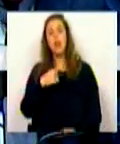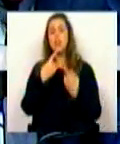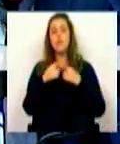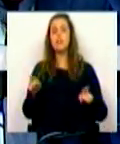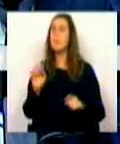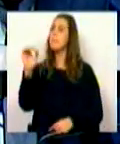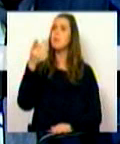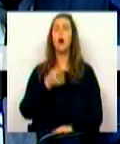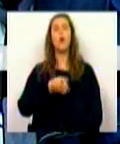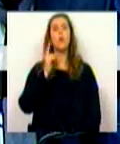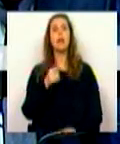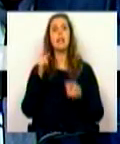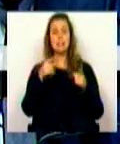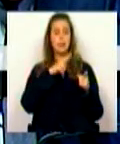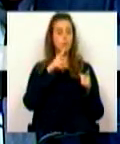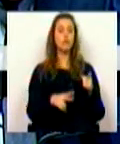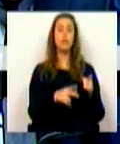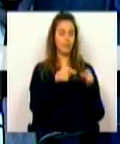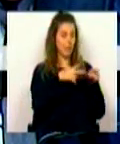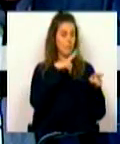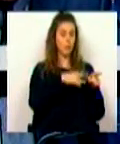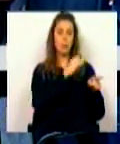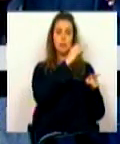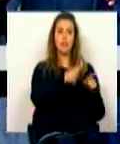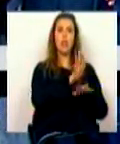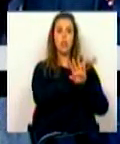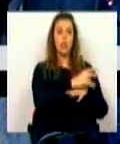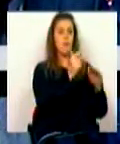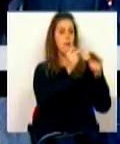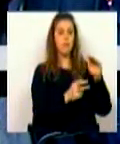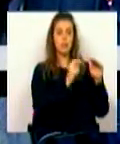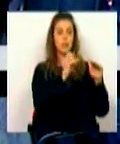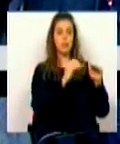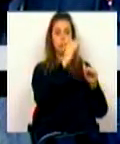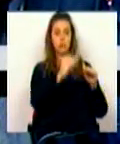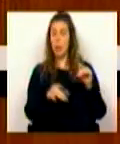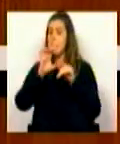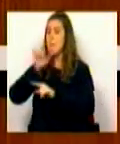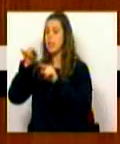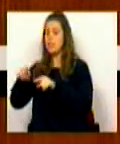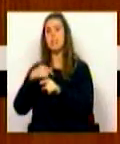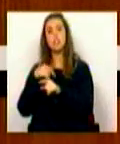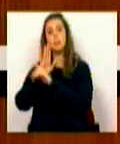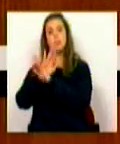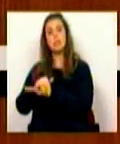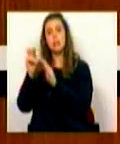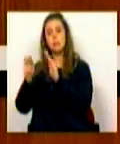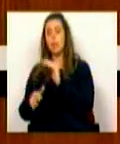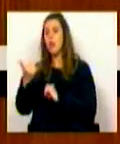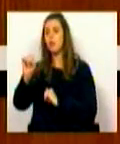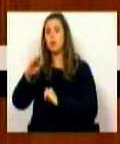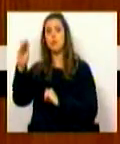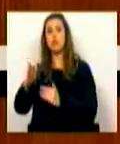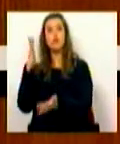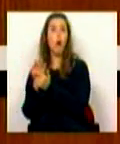diferença é esta, é que em Portugal a taxa de desemprego diminuiu 30% e nesses países a taxa de desemprego diminuiu 20%.